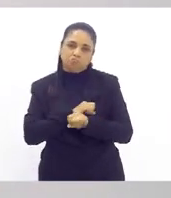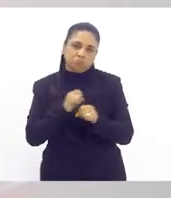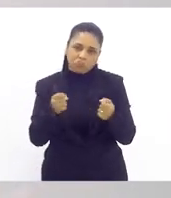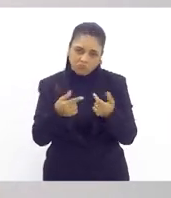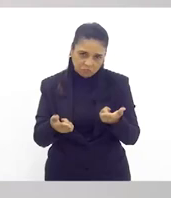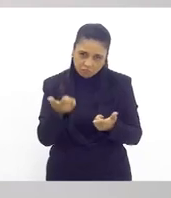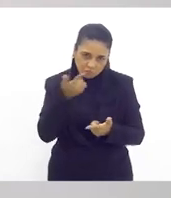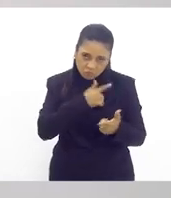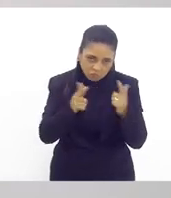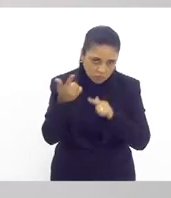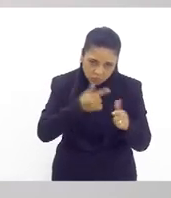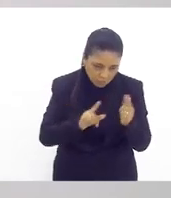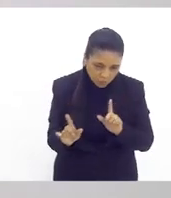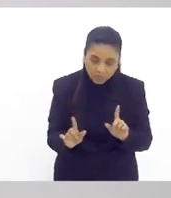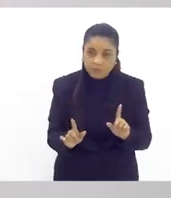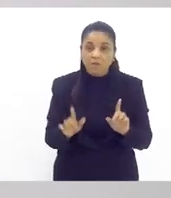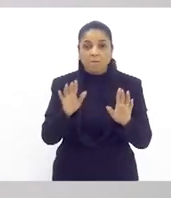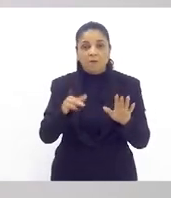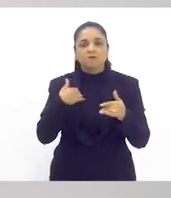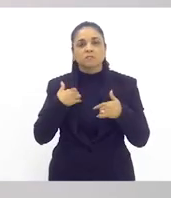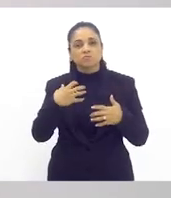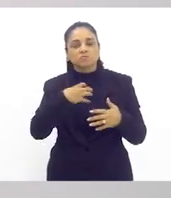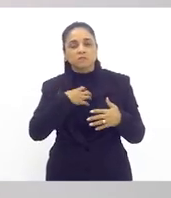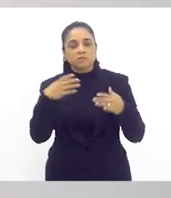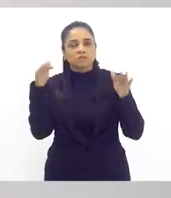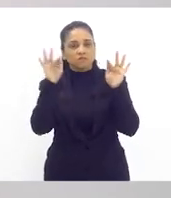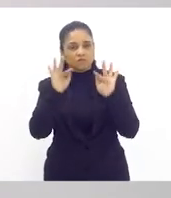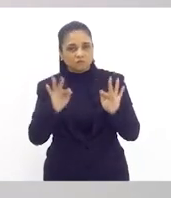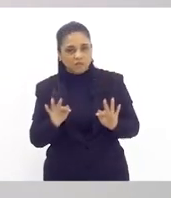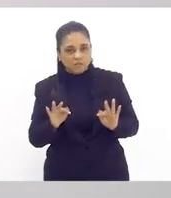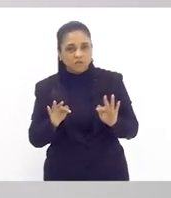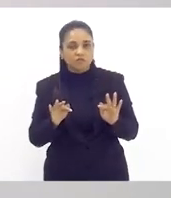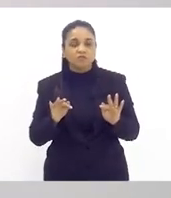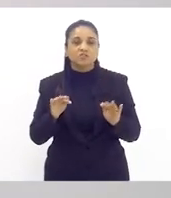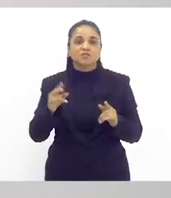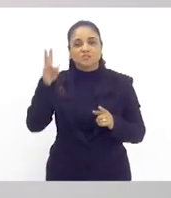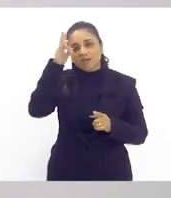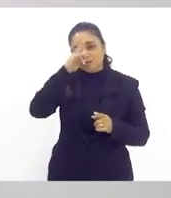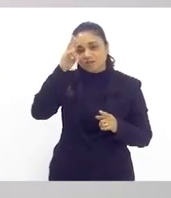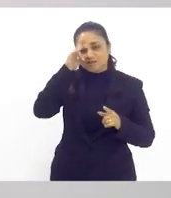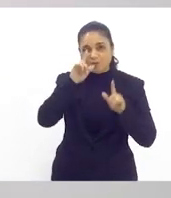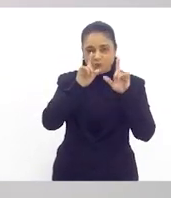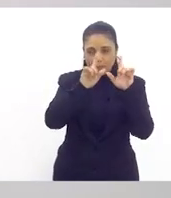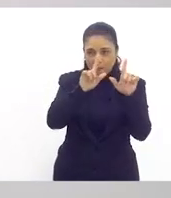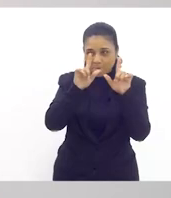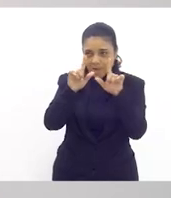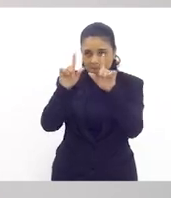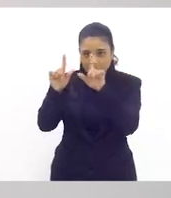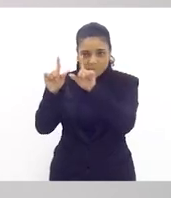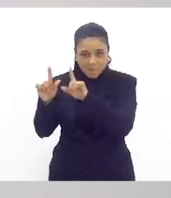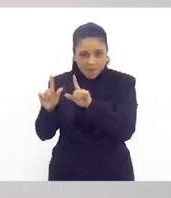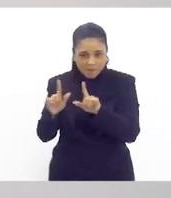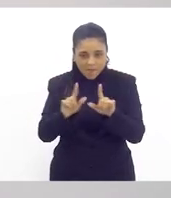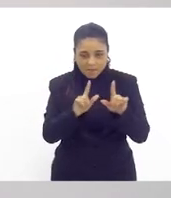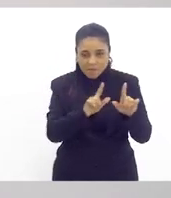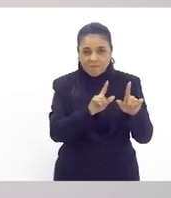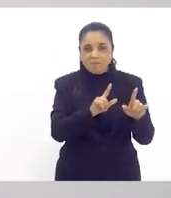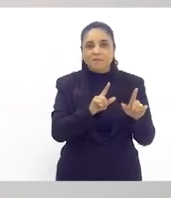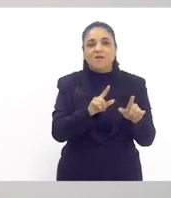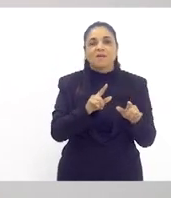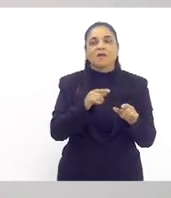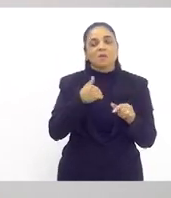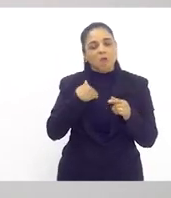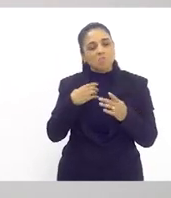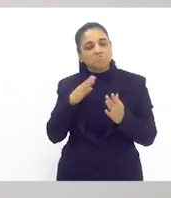dizer que eu tô super feliz de saber desse movimento das histórias em quadrinhos Gustavo quero me aproximar desse movimento inclusive